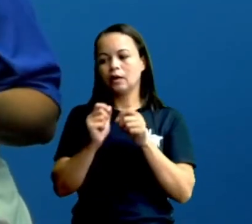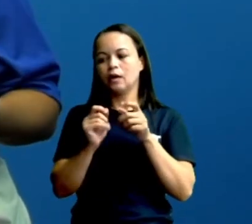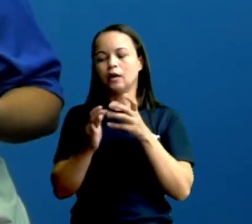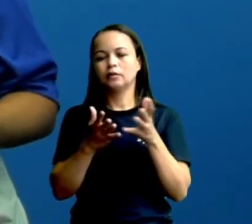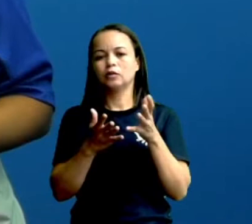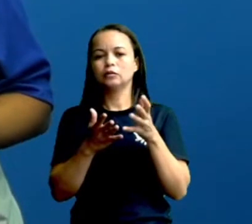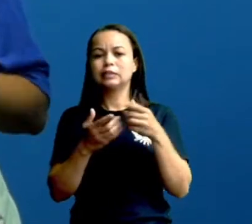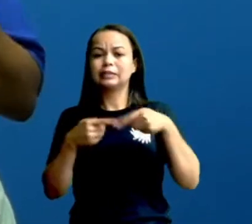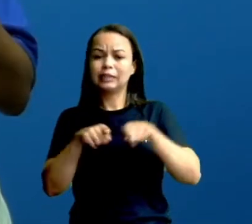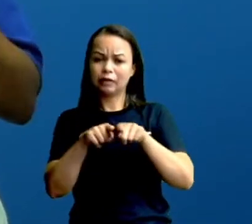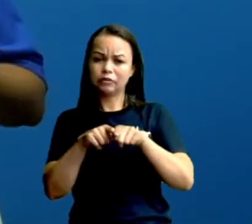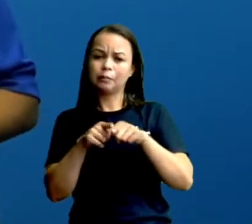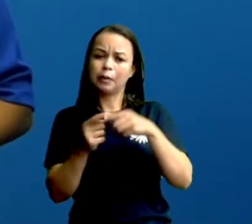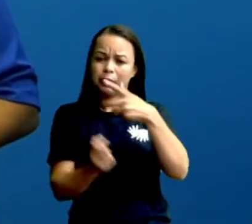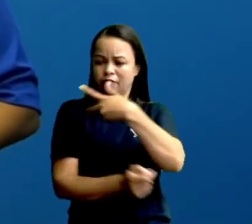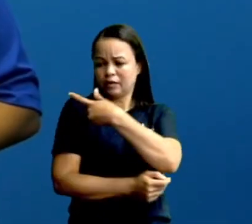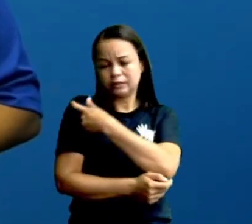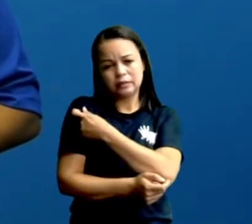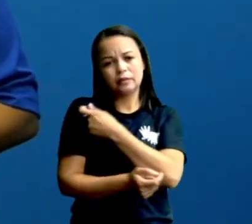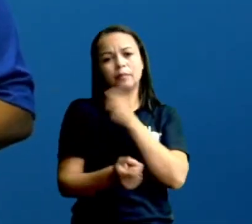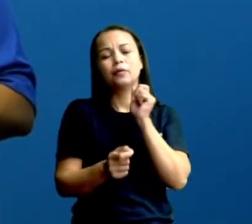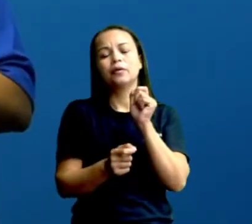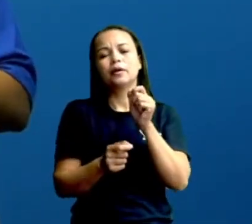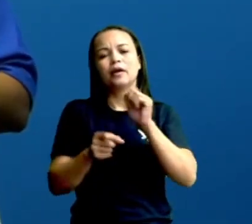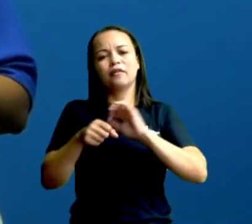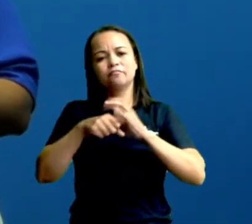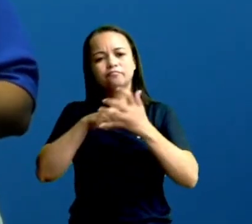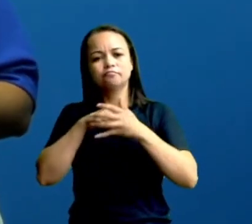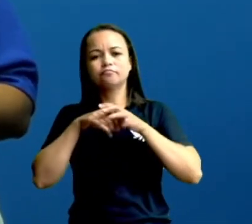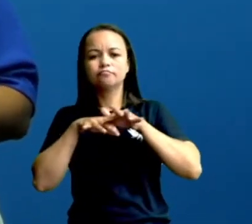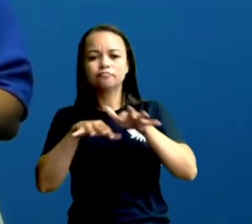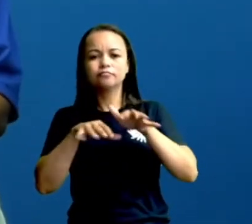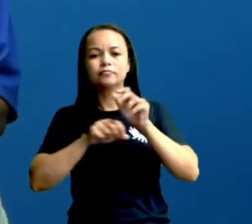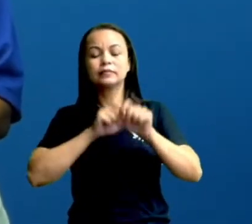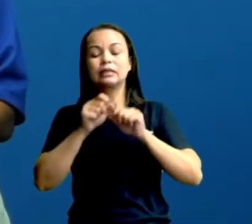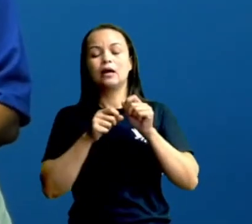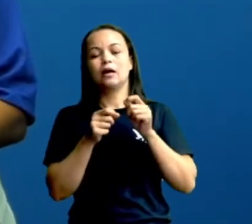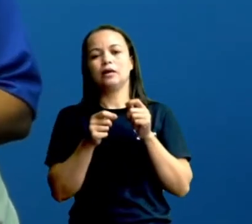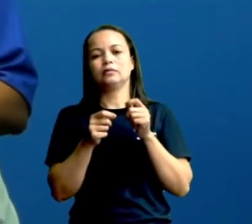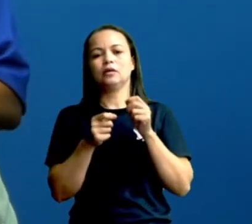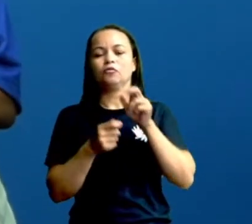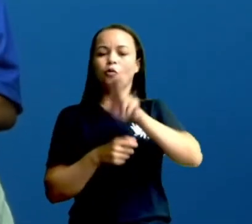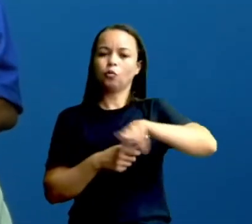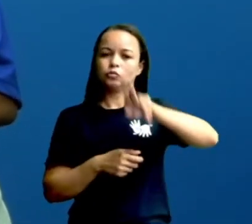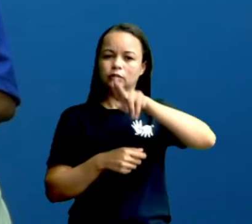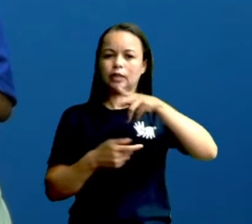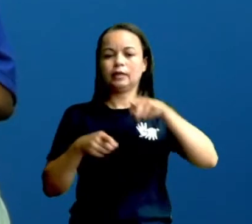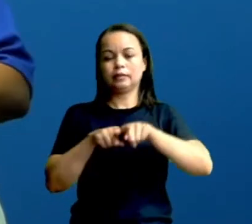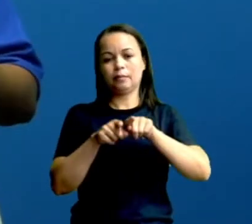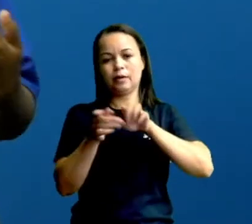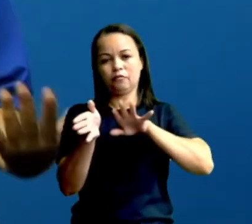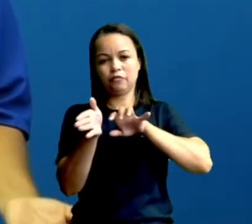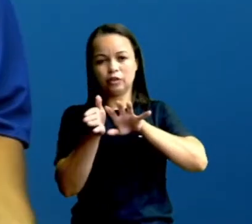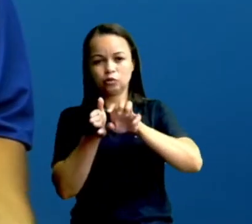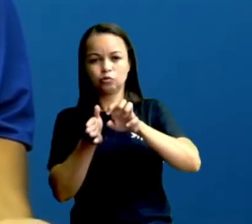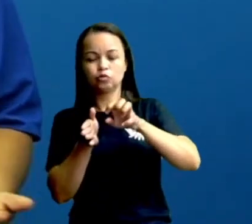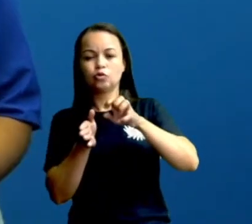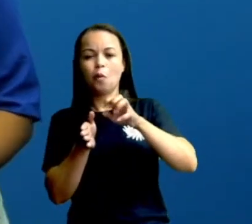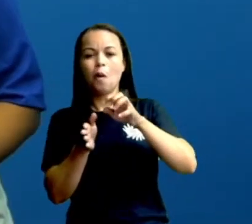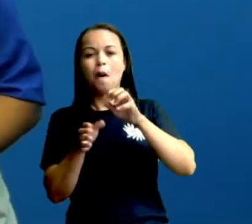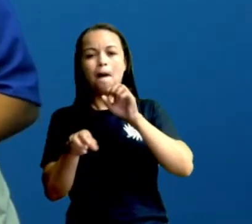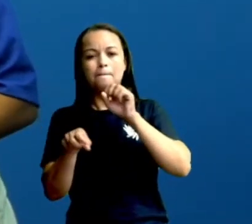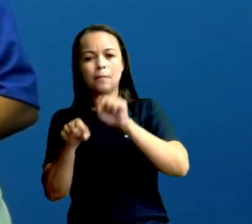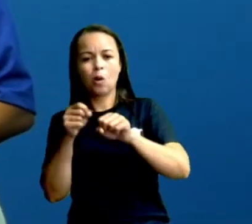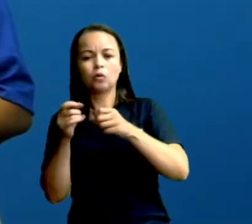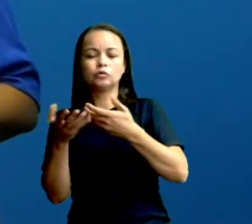vacinas, como a vacina da Covid-19, que foi usada, também vírus, às vezes o vírus morto, às vezes pedaço de vírus, às